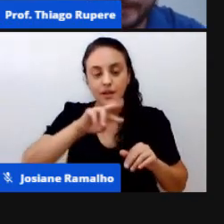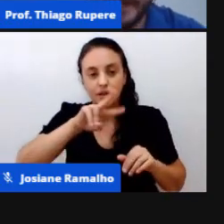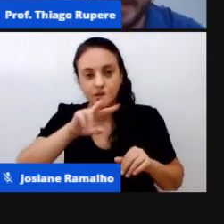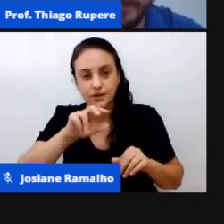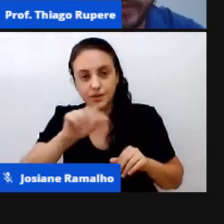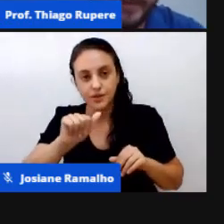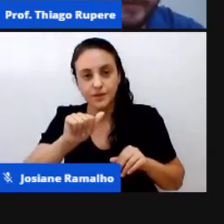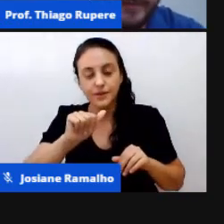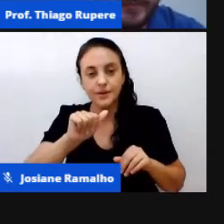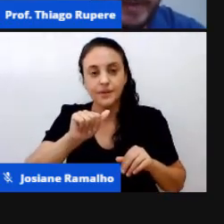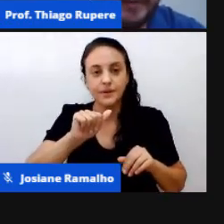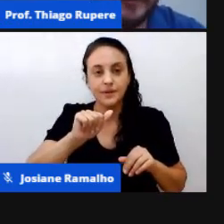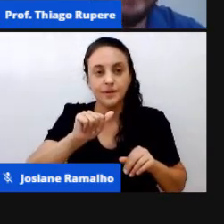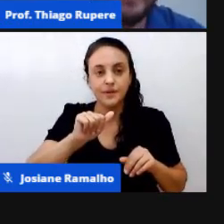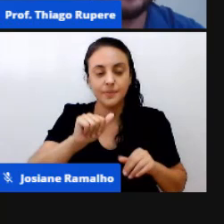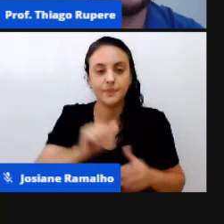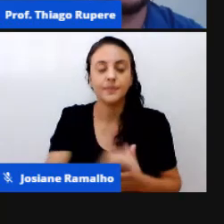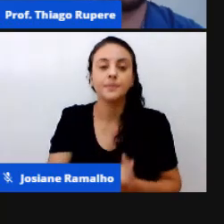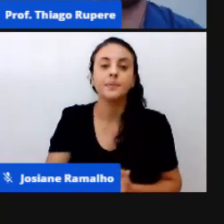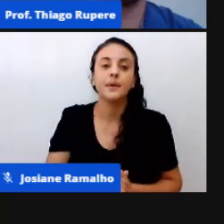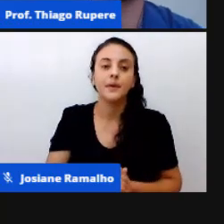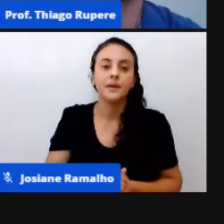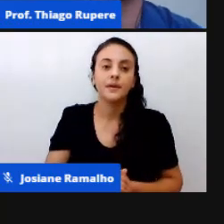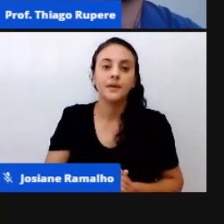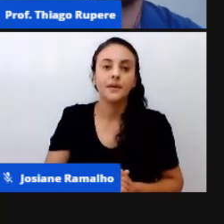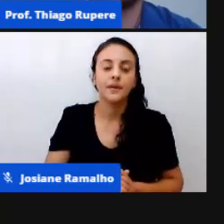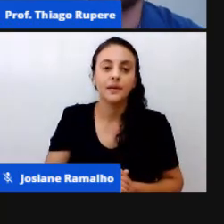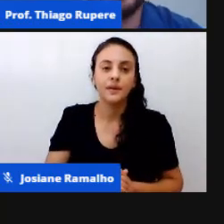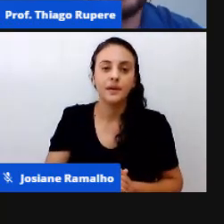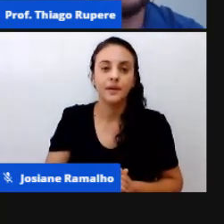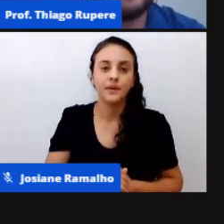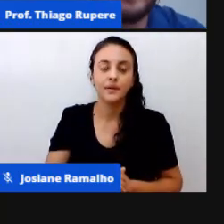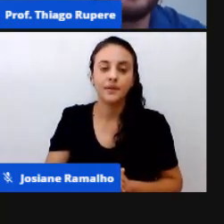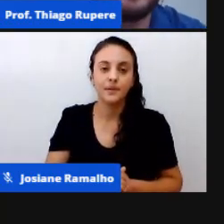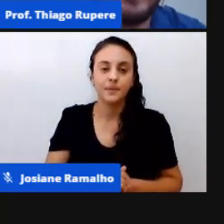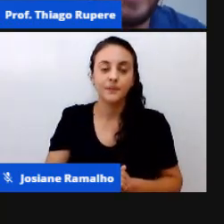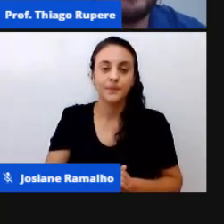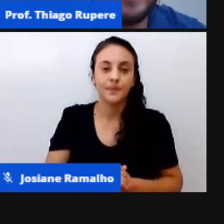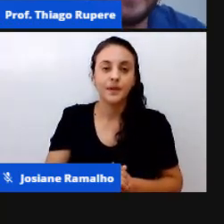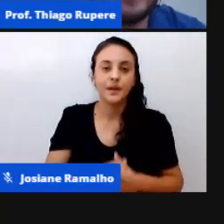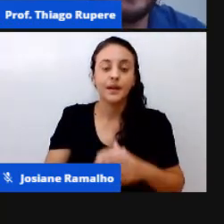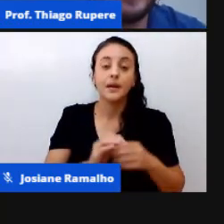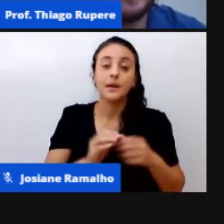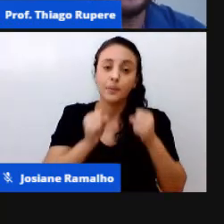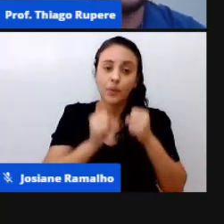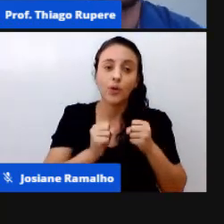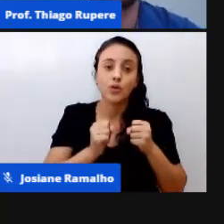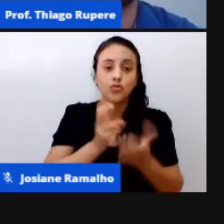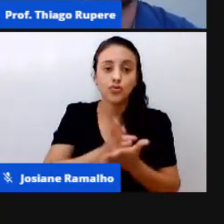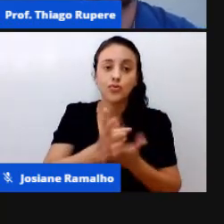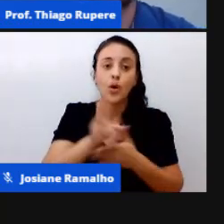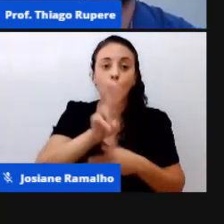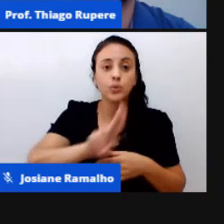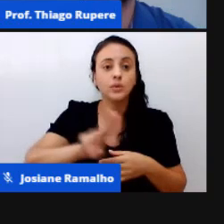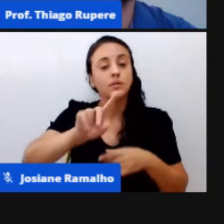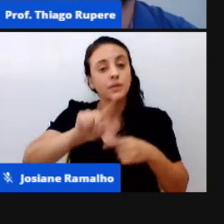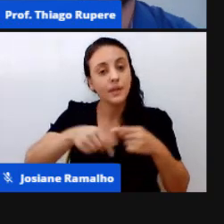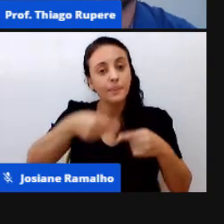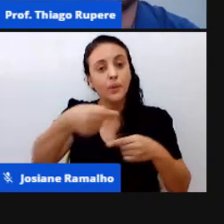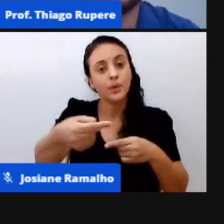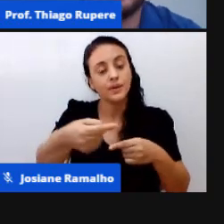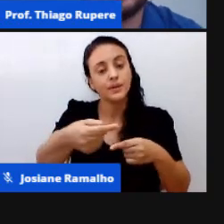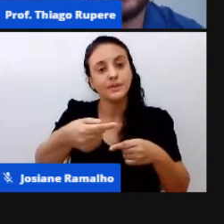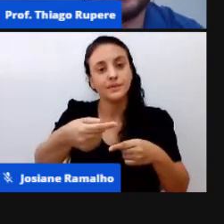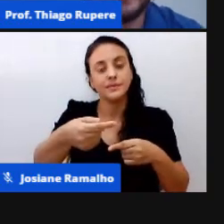isso aqui, após esses momentos de ensino remoto, que a gente possa, sim, continuar aplicando e